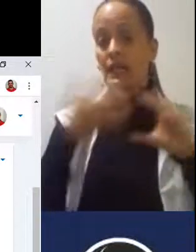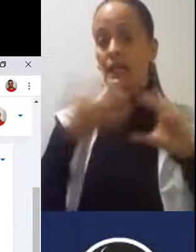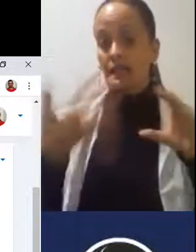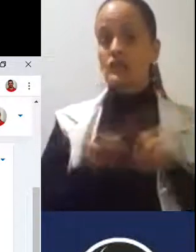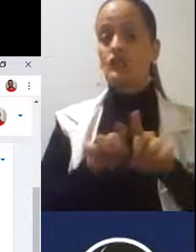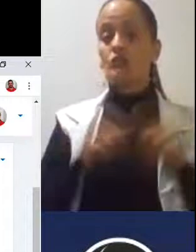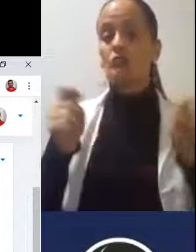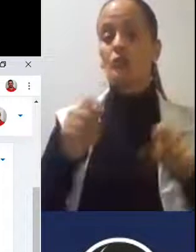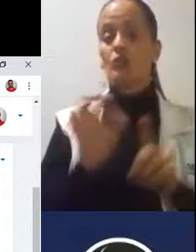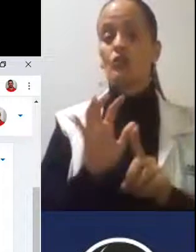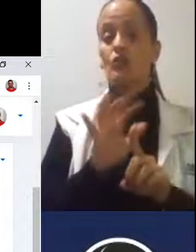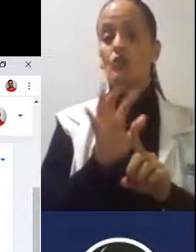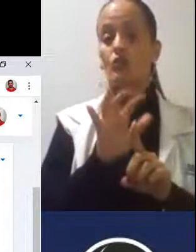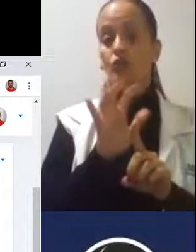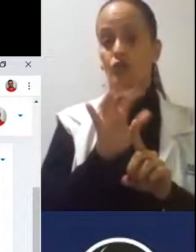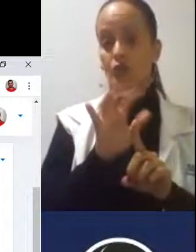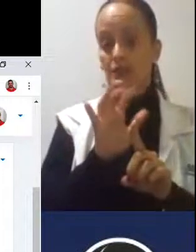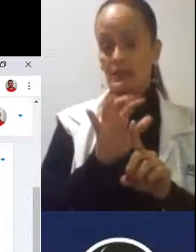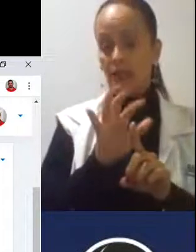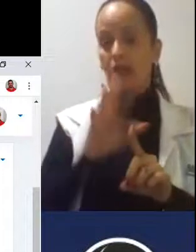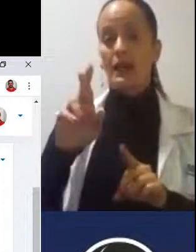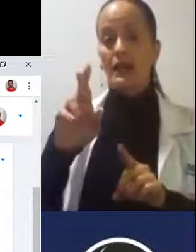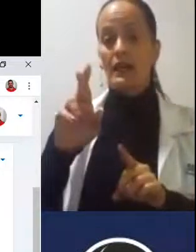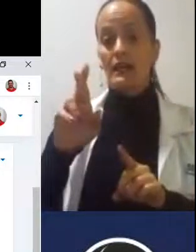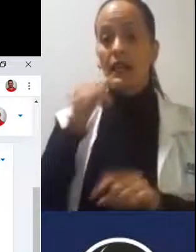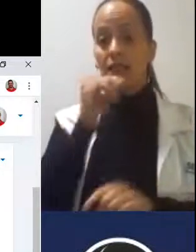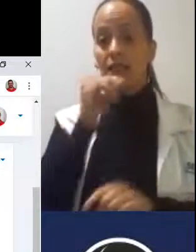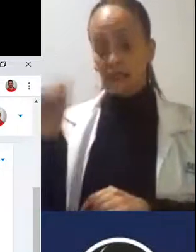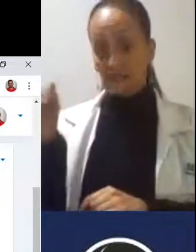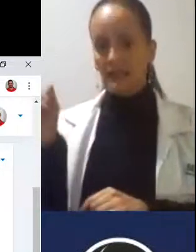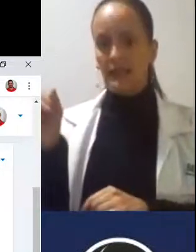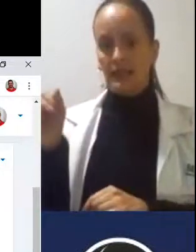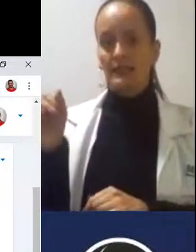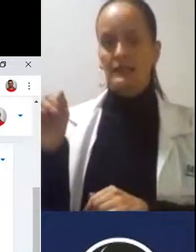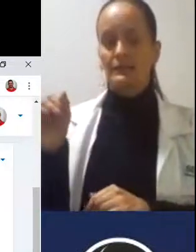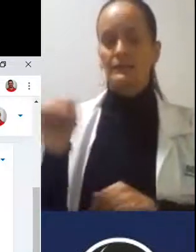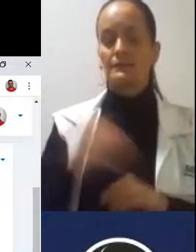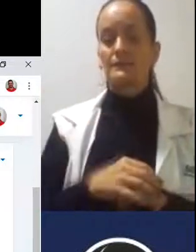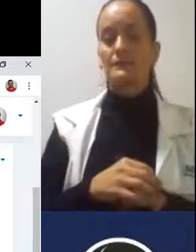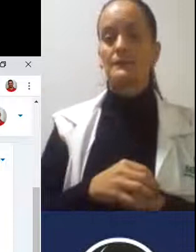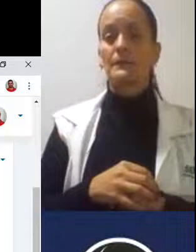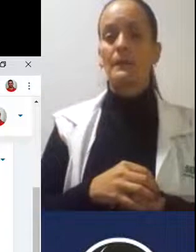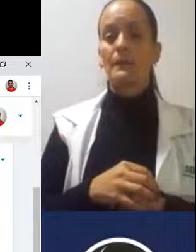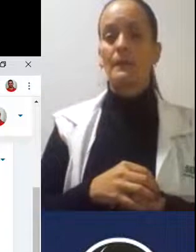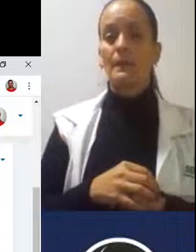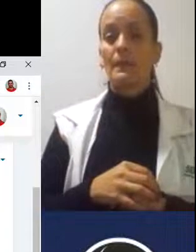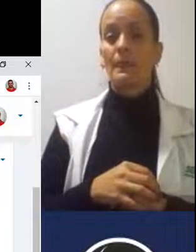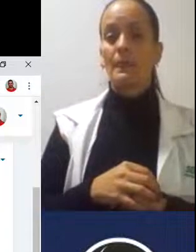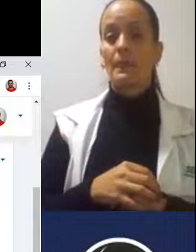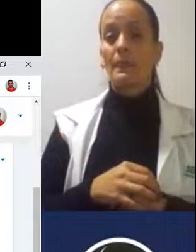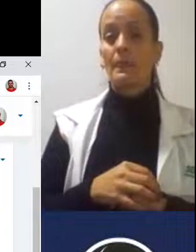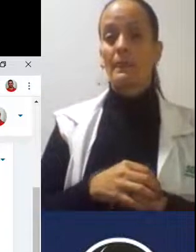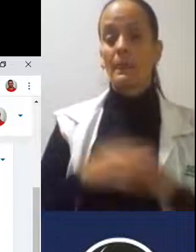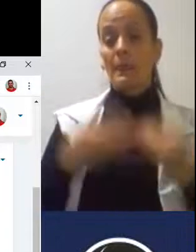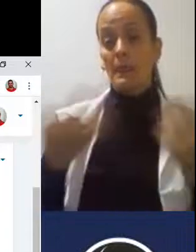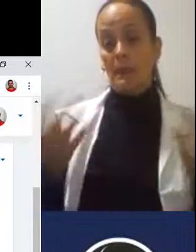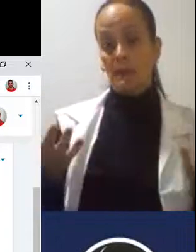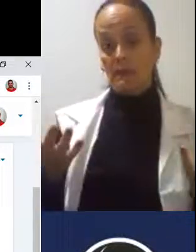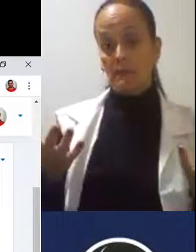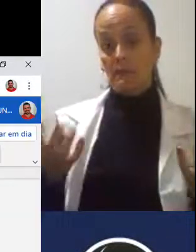influenciar na resistência, né, na resistência final dos condutores. Tranquilo? Então, para que a gente precisa